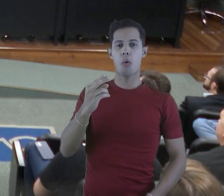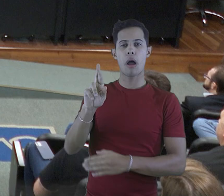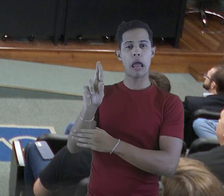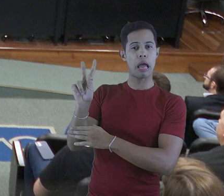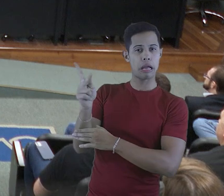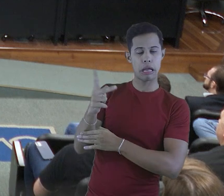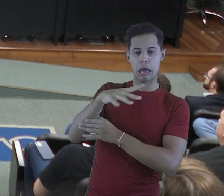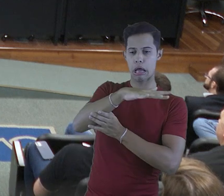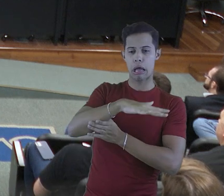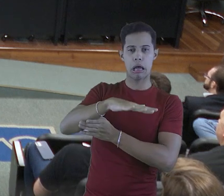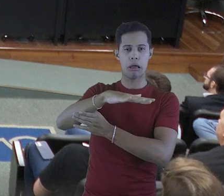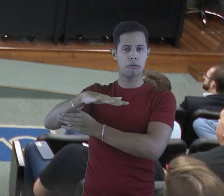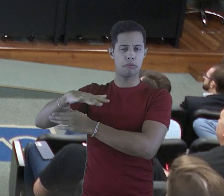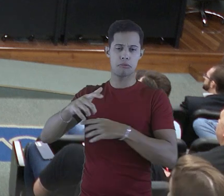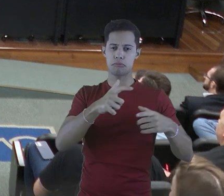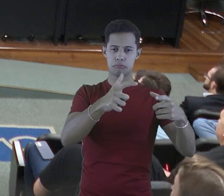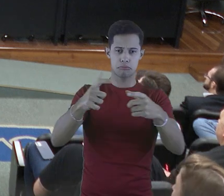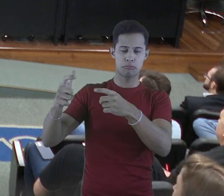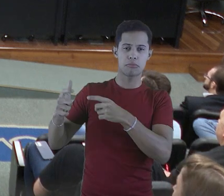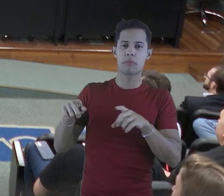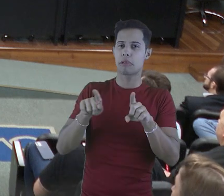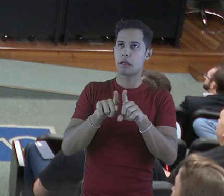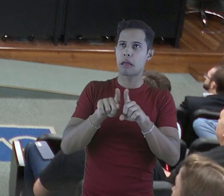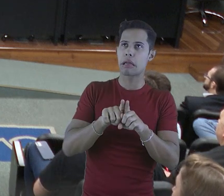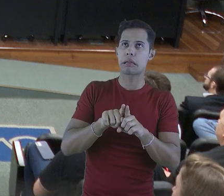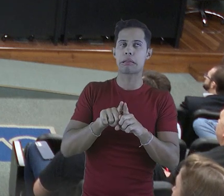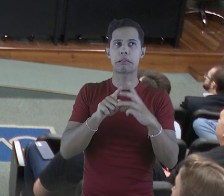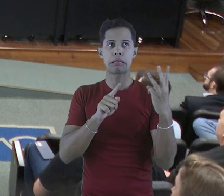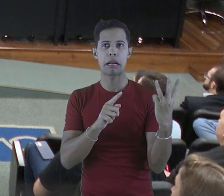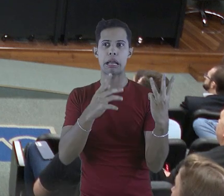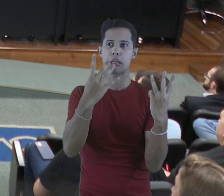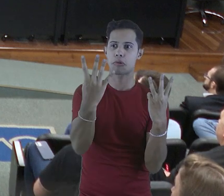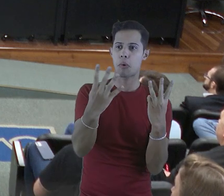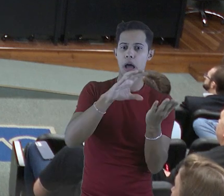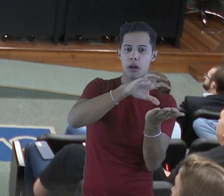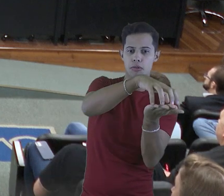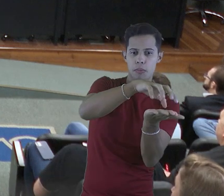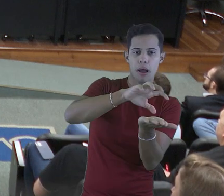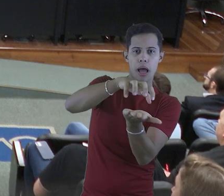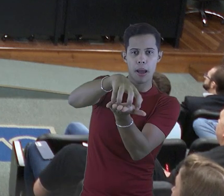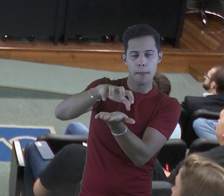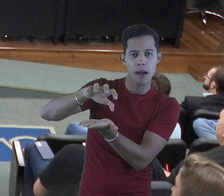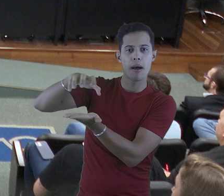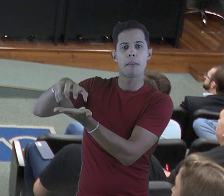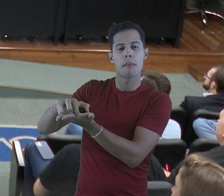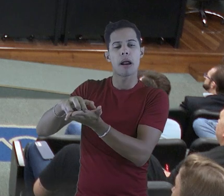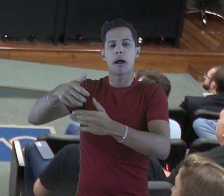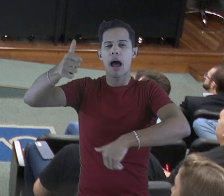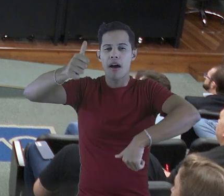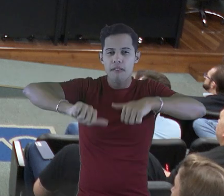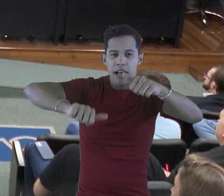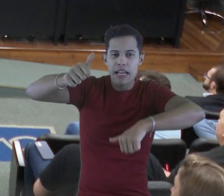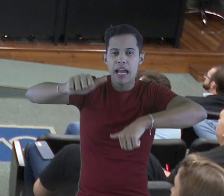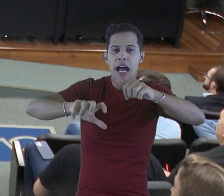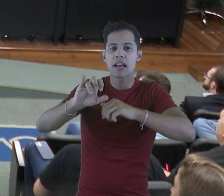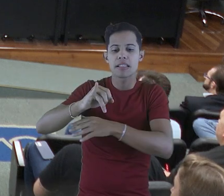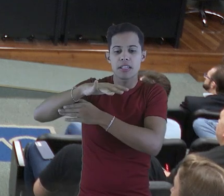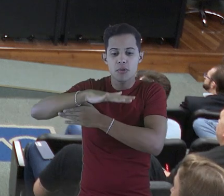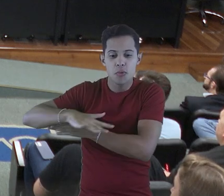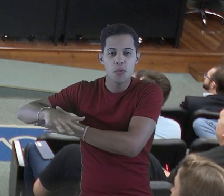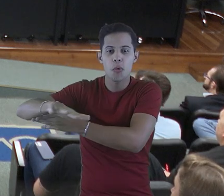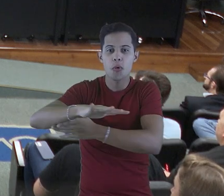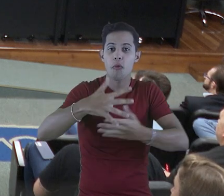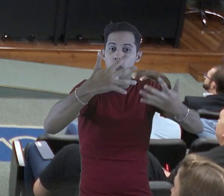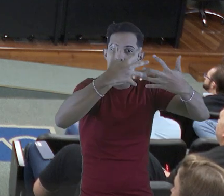gabinetes para verificar se todos os gabinetes funcionam mais ou menos da mesma lógica por amostragem se a gente vê que os